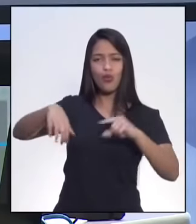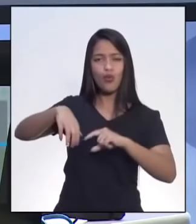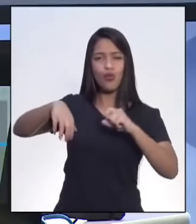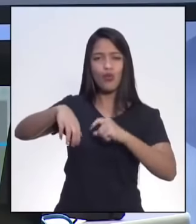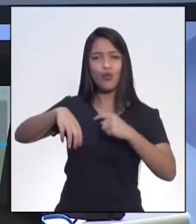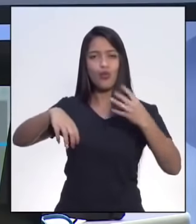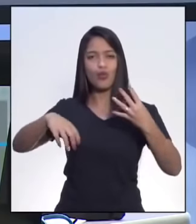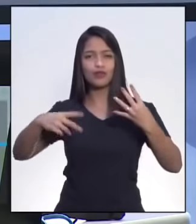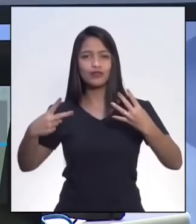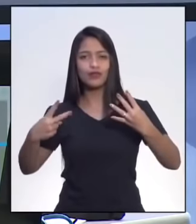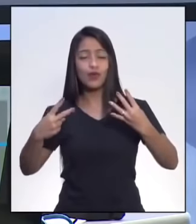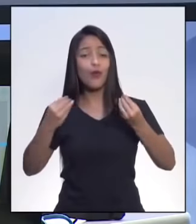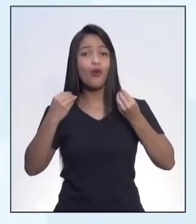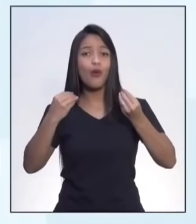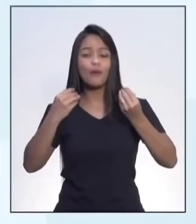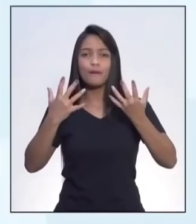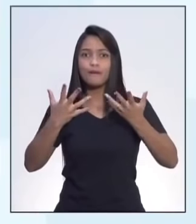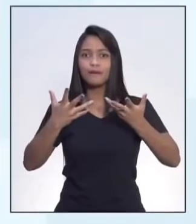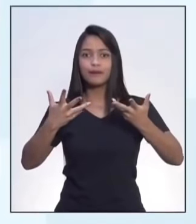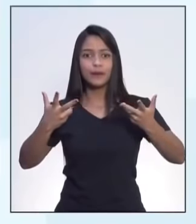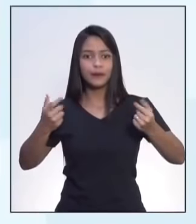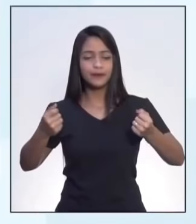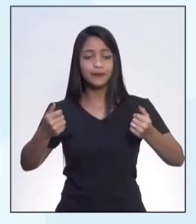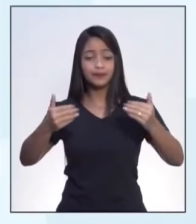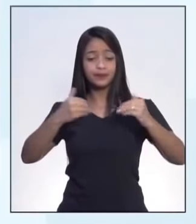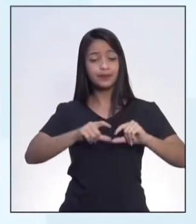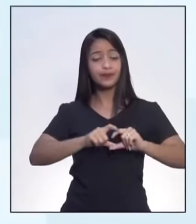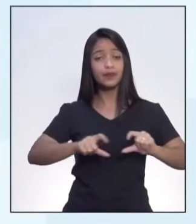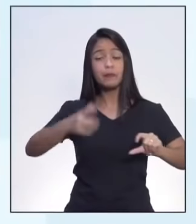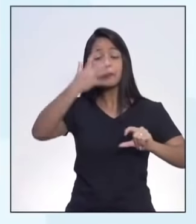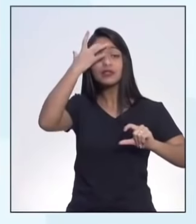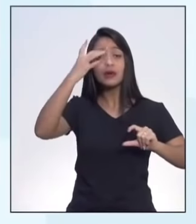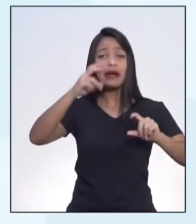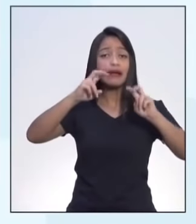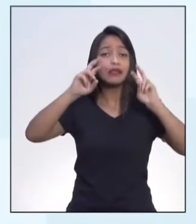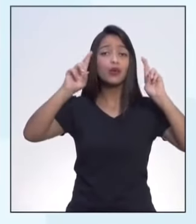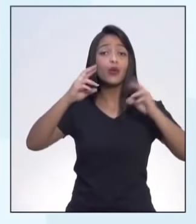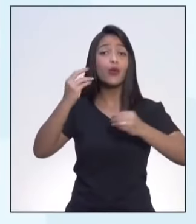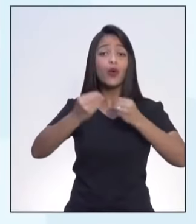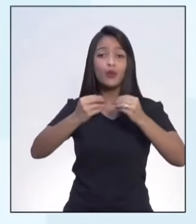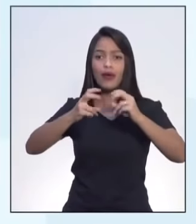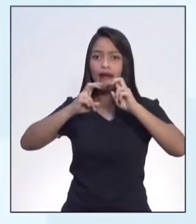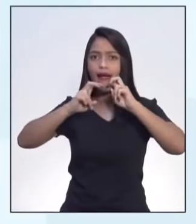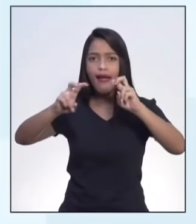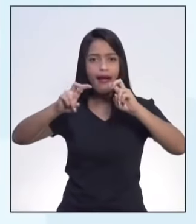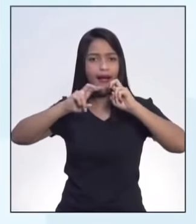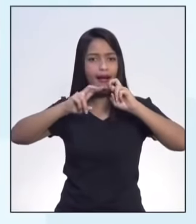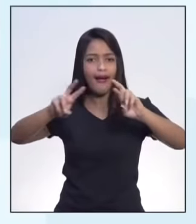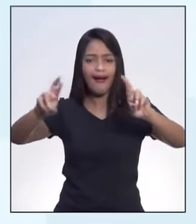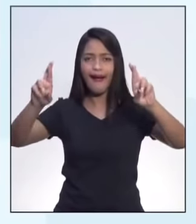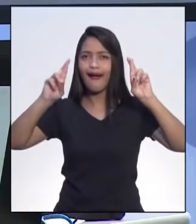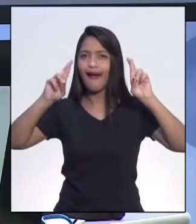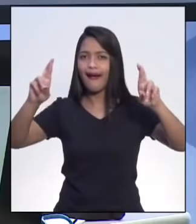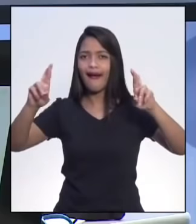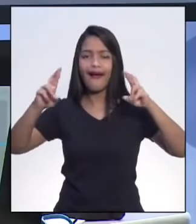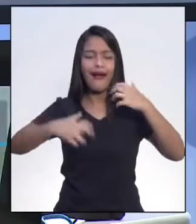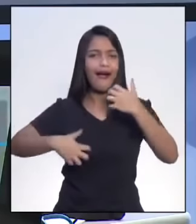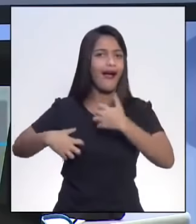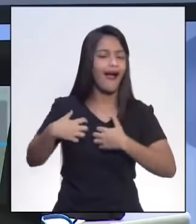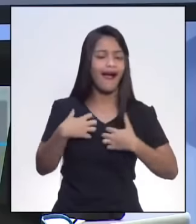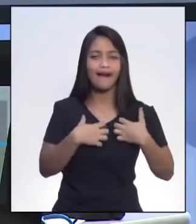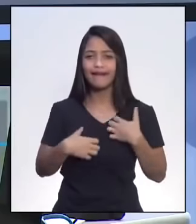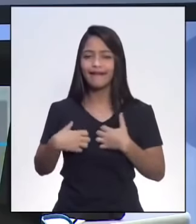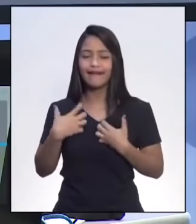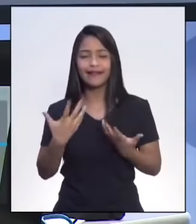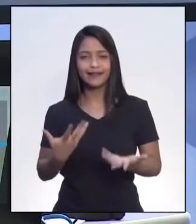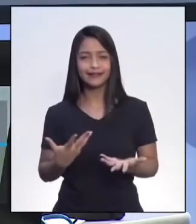grita novamente, delira, gritando em êxtase, o professor colocou. Em delírio. Em delírio. Então, gente, foi isso daí. Eu sei que é